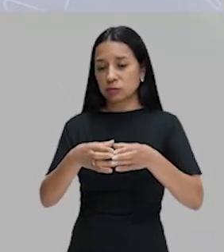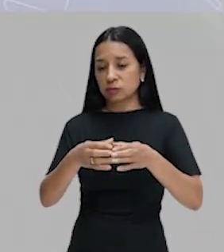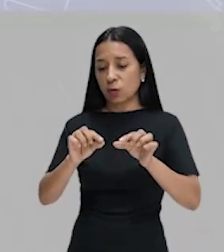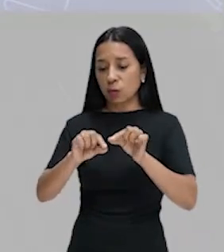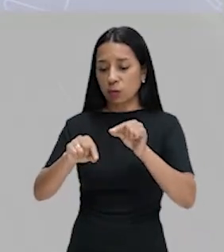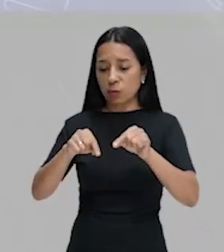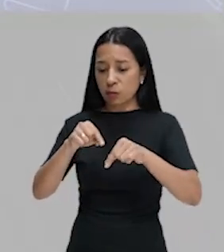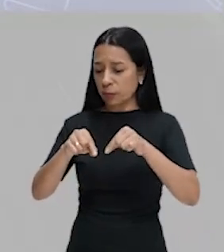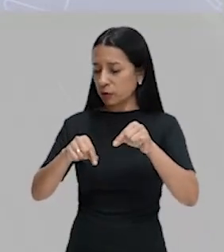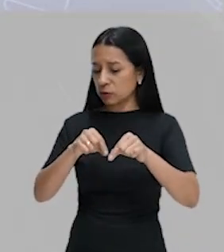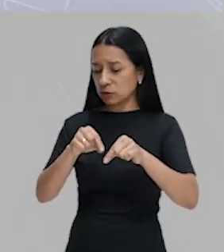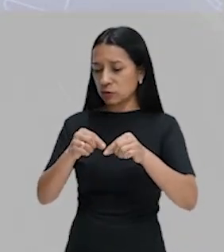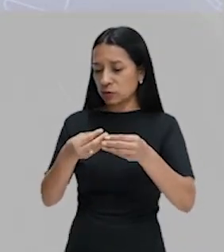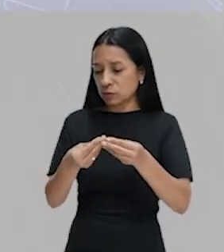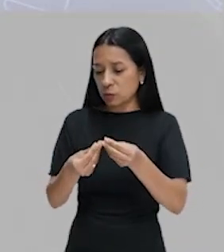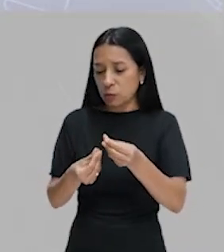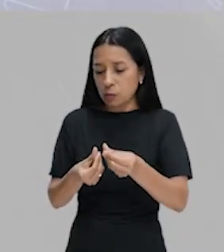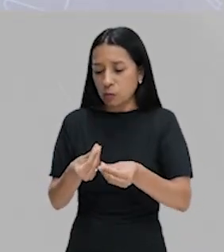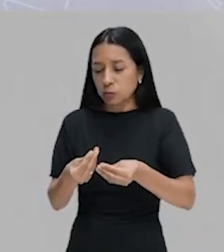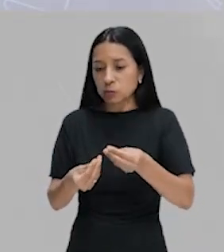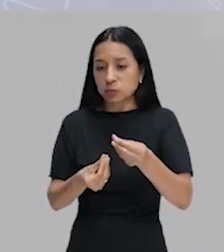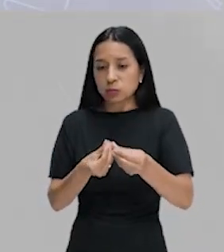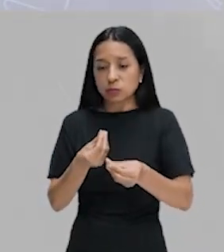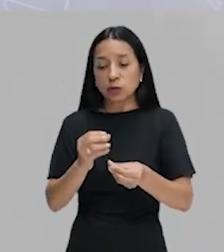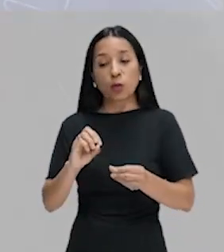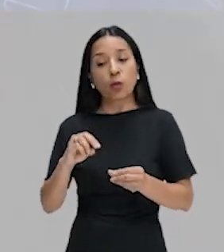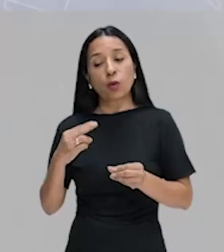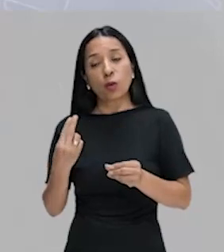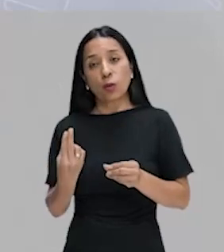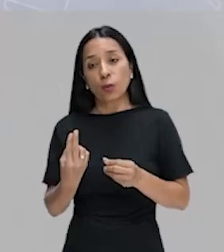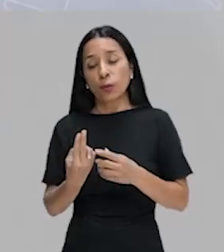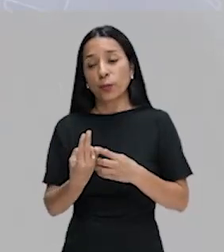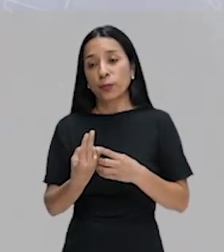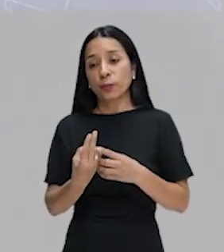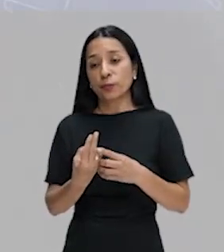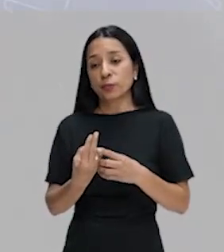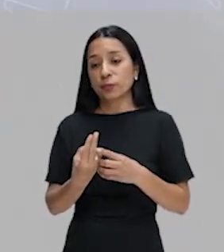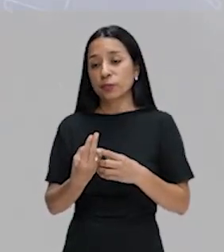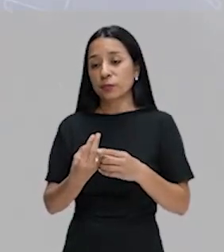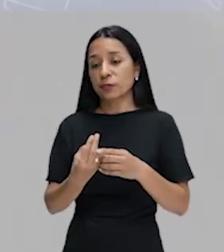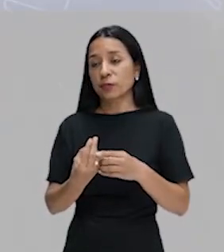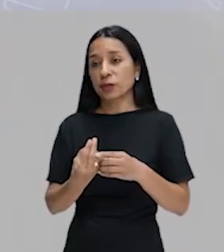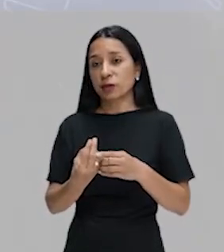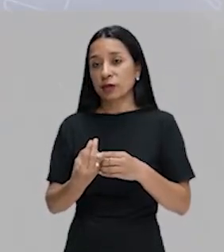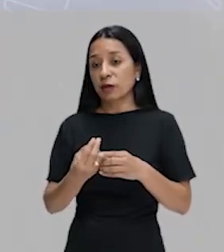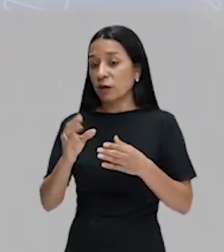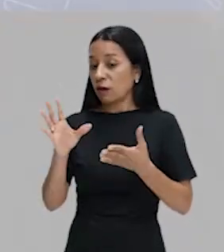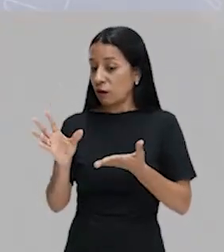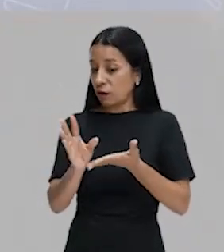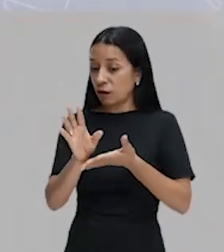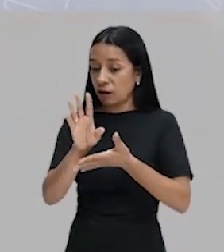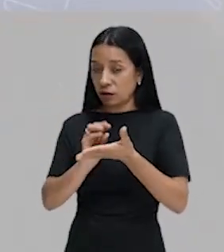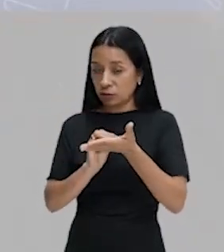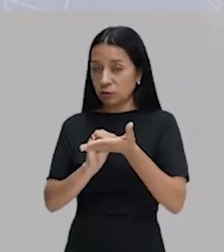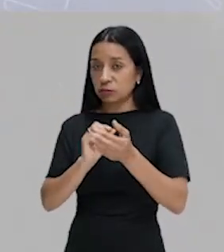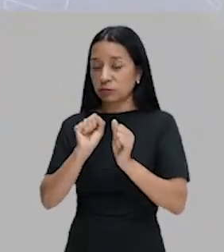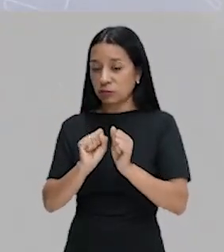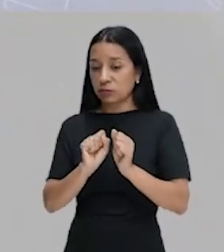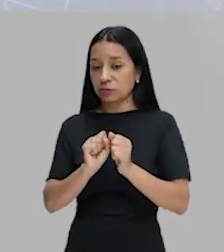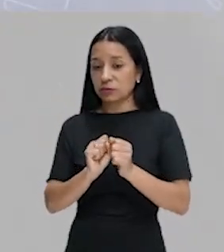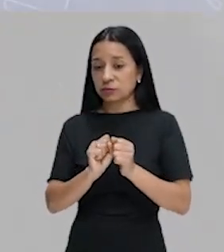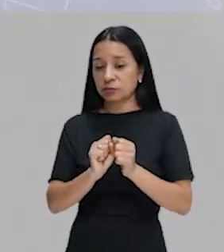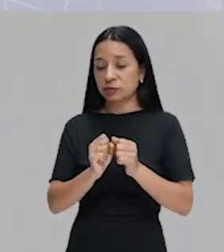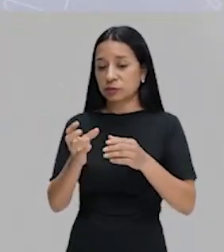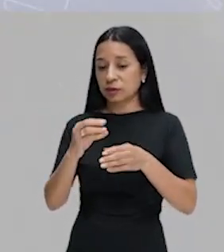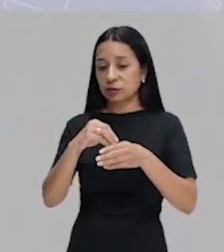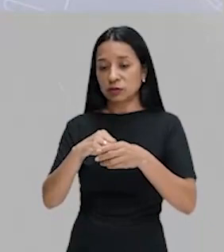não foram completamente digeridas. Ou seja, a digestão, anote aí pessoal, a digestão